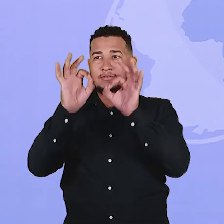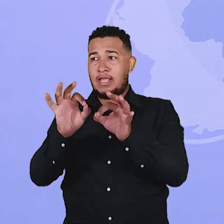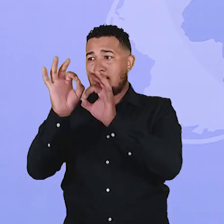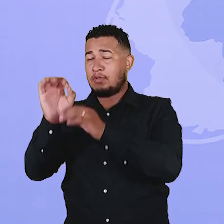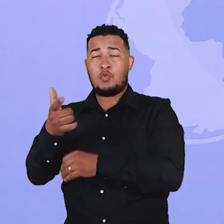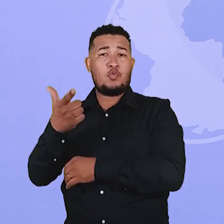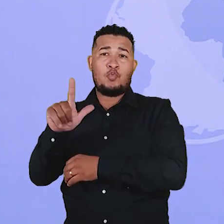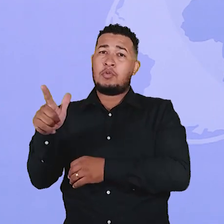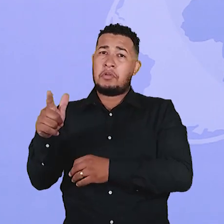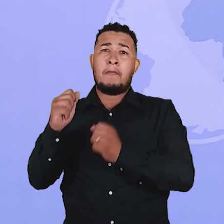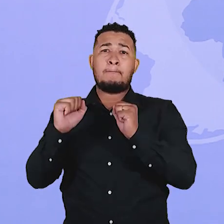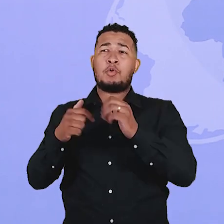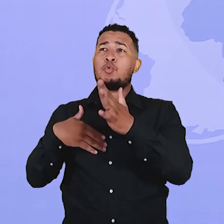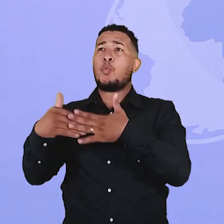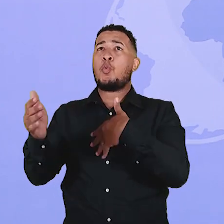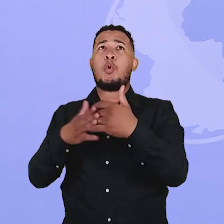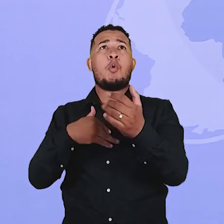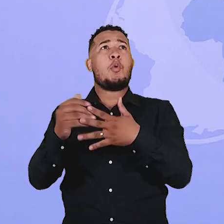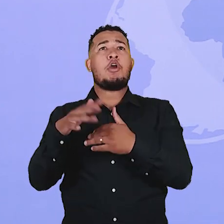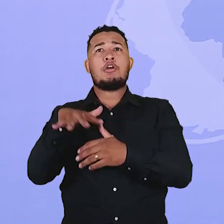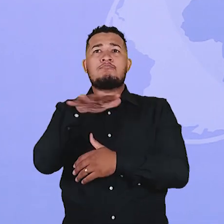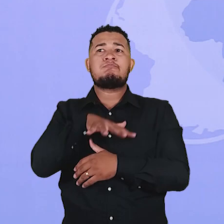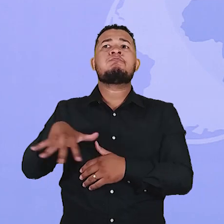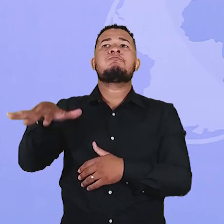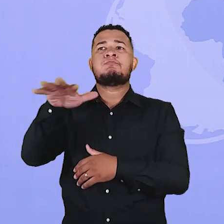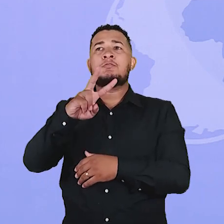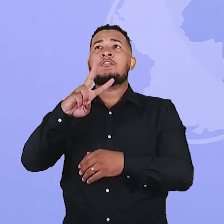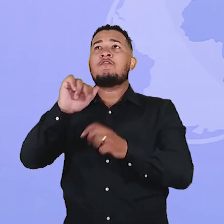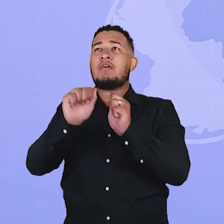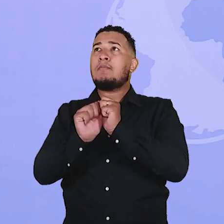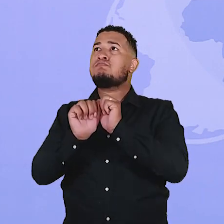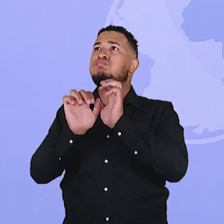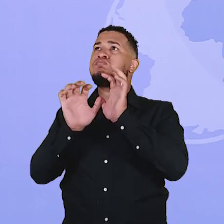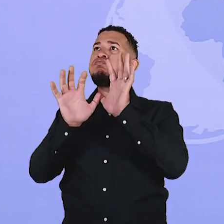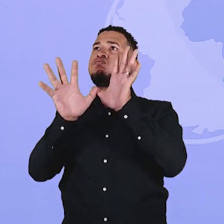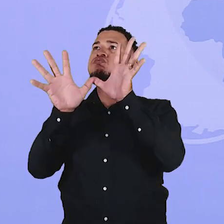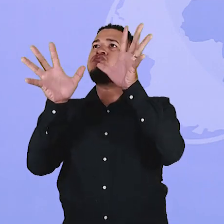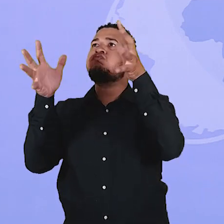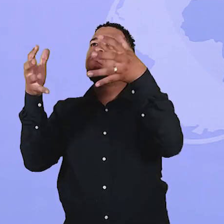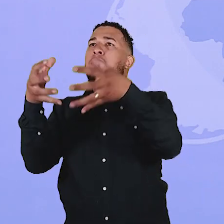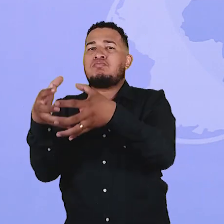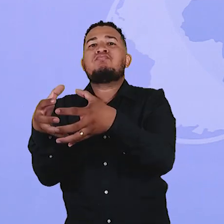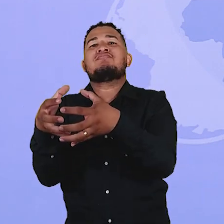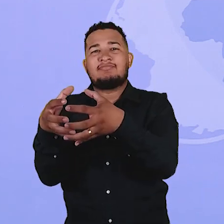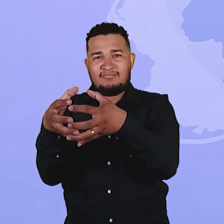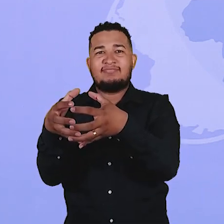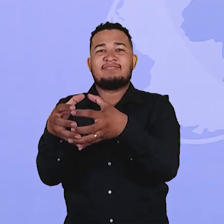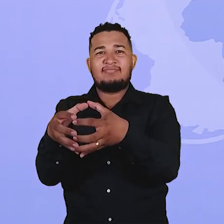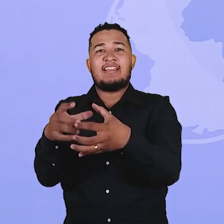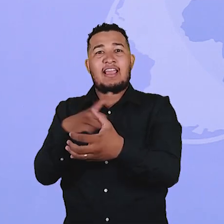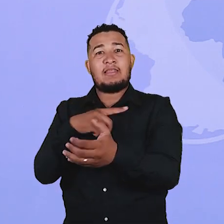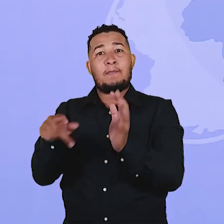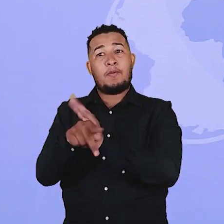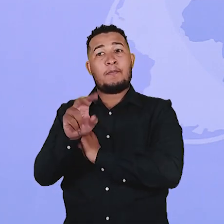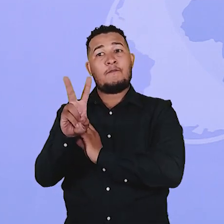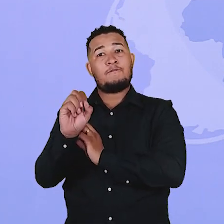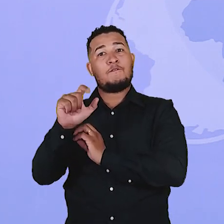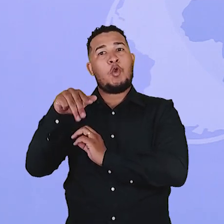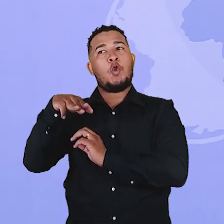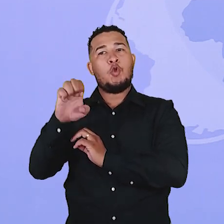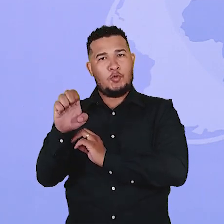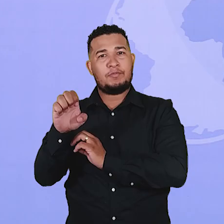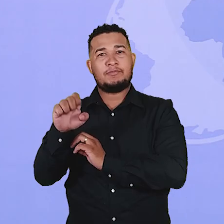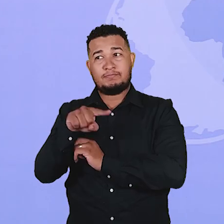posso colocar ele em qualquer recipiente, ele vai assumir a forma daquele recipiente e aí vai assumir o volume daquele